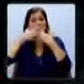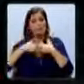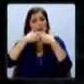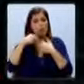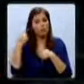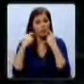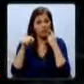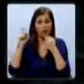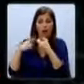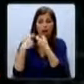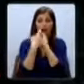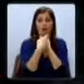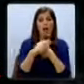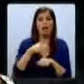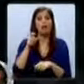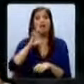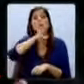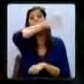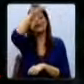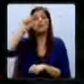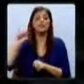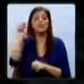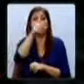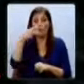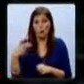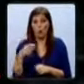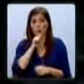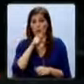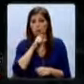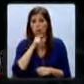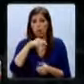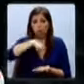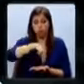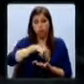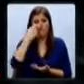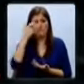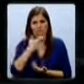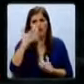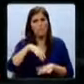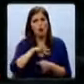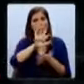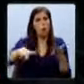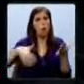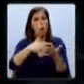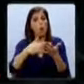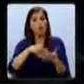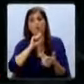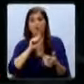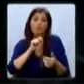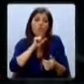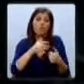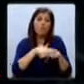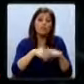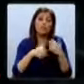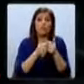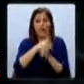dos restantes membros da zona euro. Pode ser e até é o elo mais fraco. Mas num quadro do tudo ou nada, a Grécia